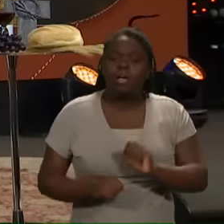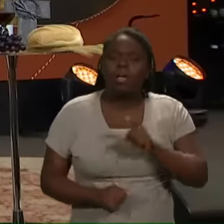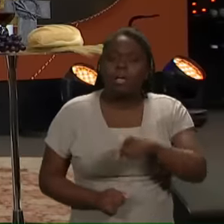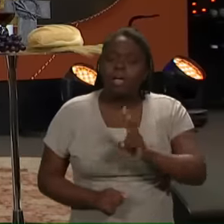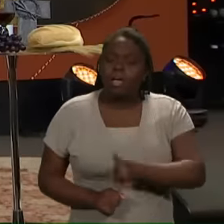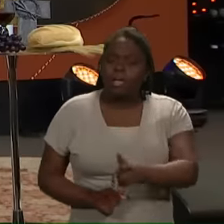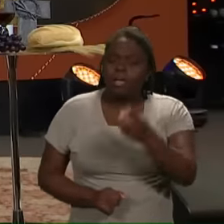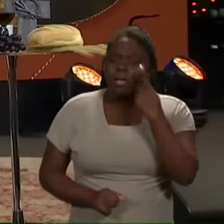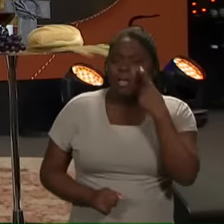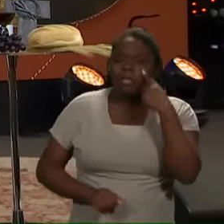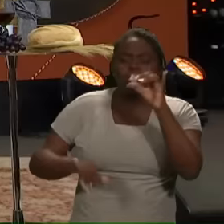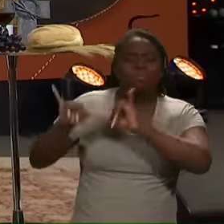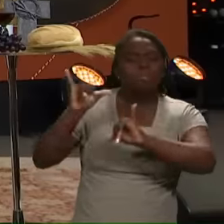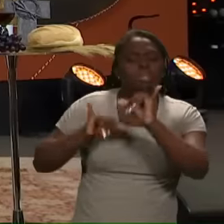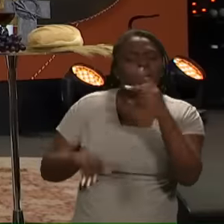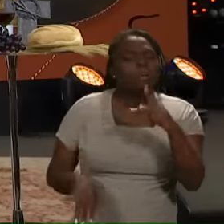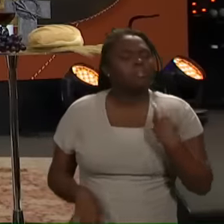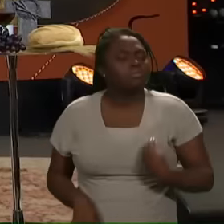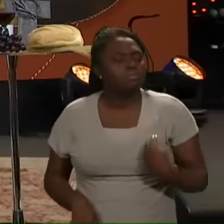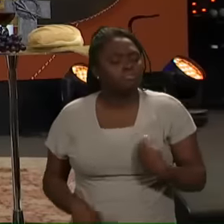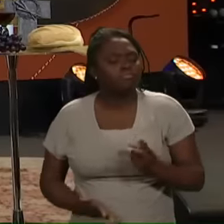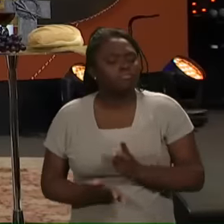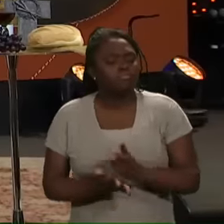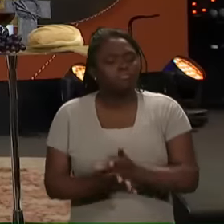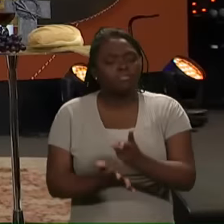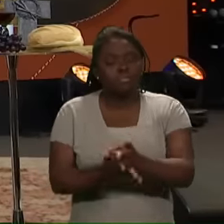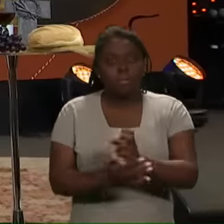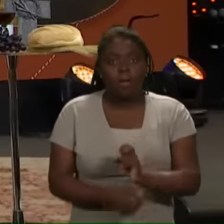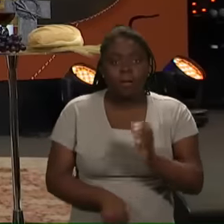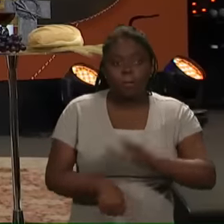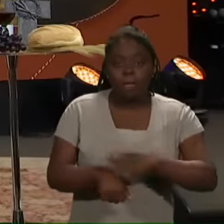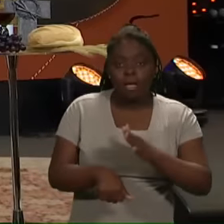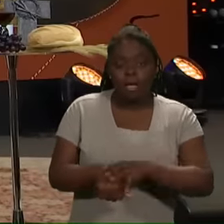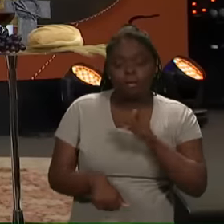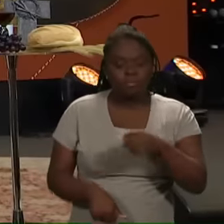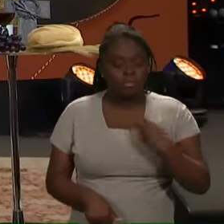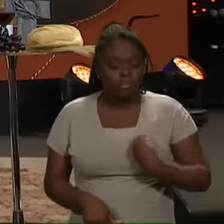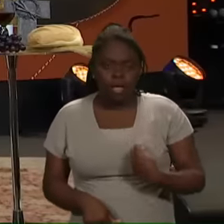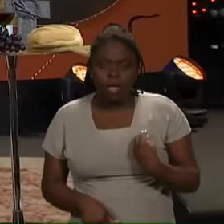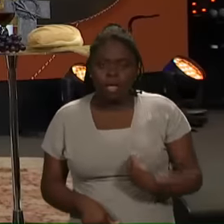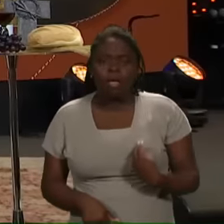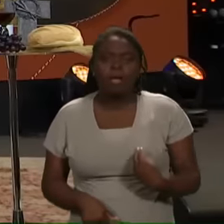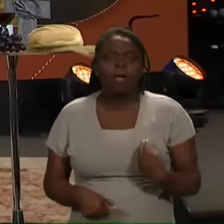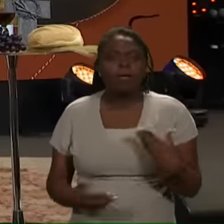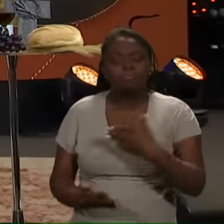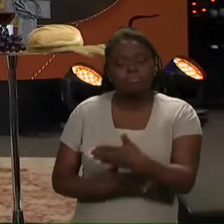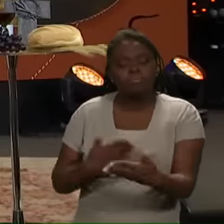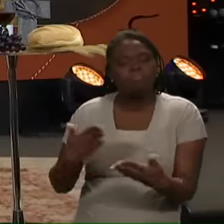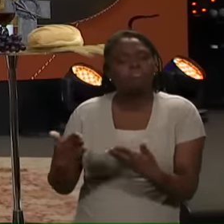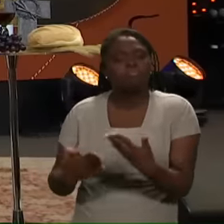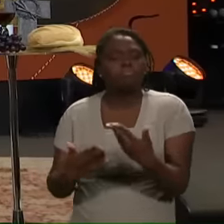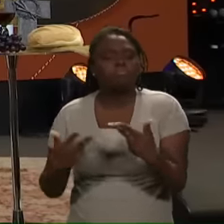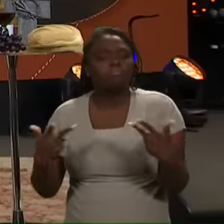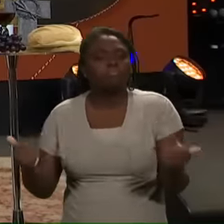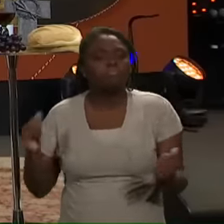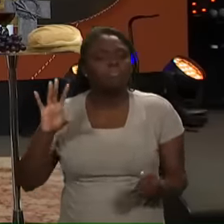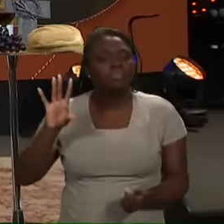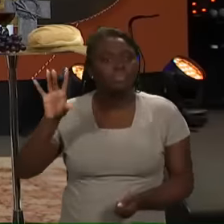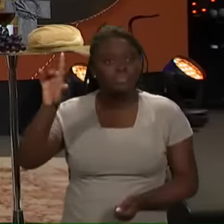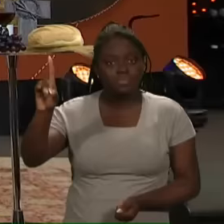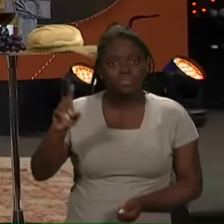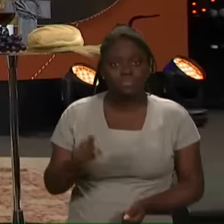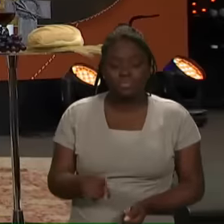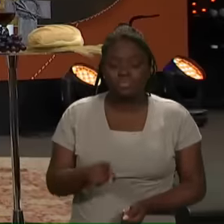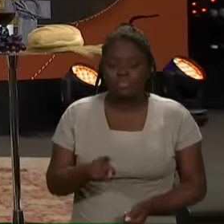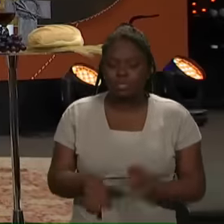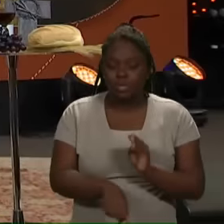operando na sua vida continuamente. Quanto mais você está envolvido nas coisas de Deus, quanto mais você está